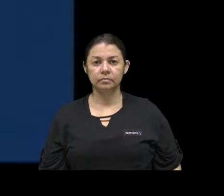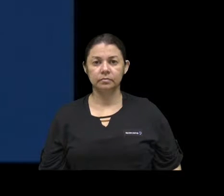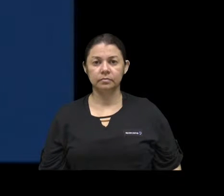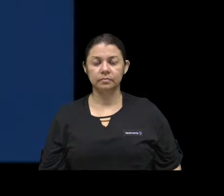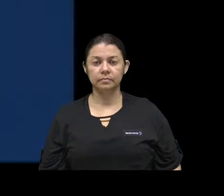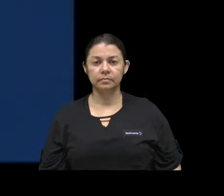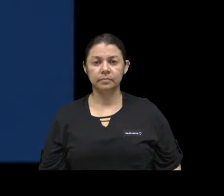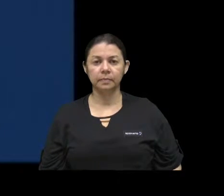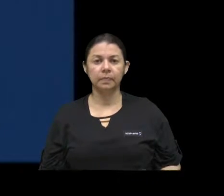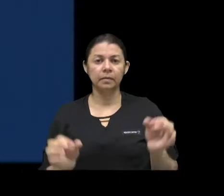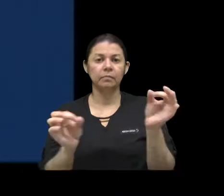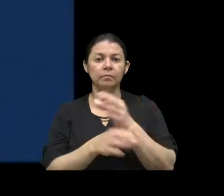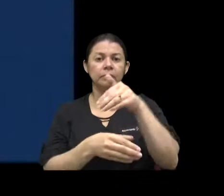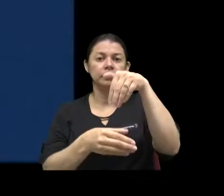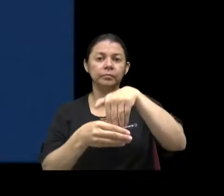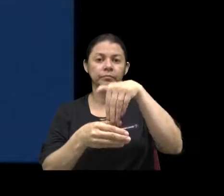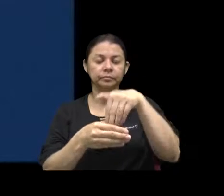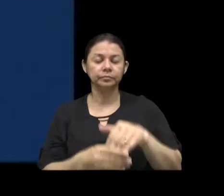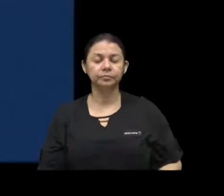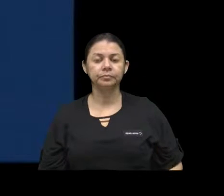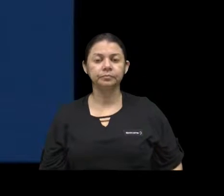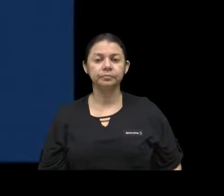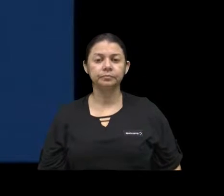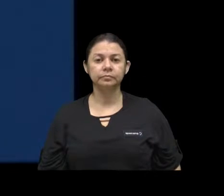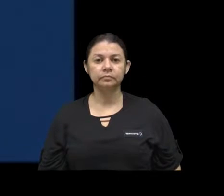Está encerrada a votação.